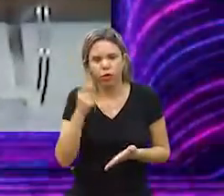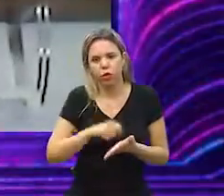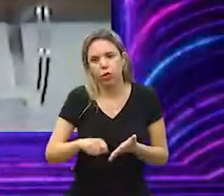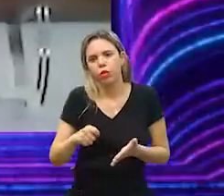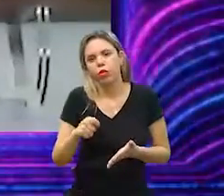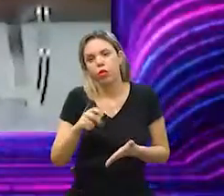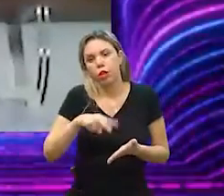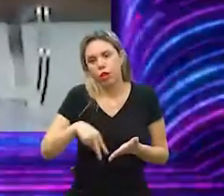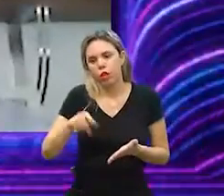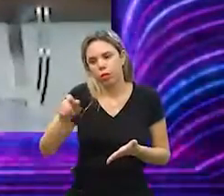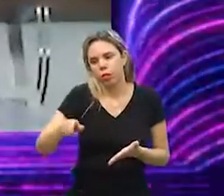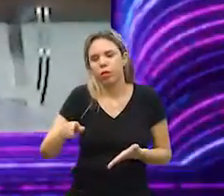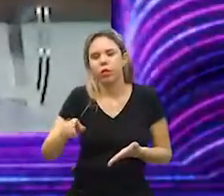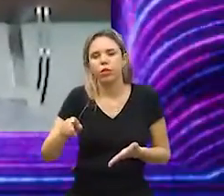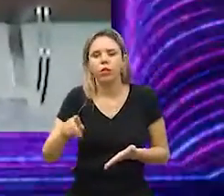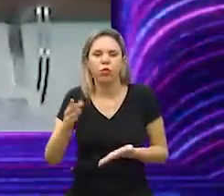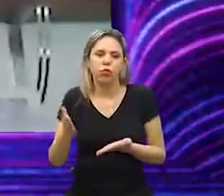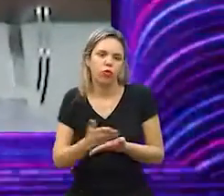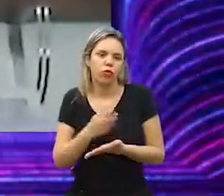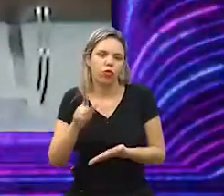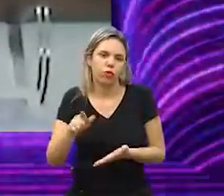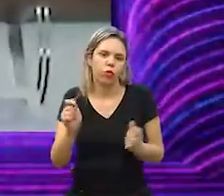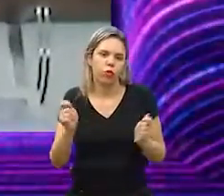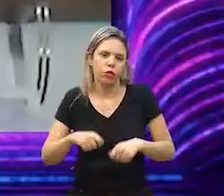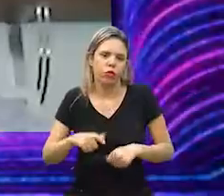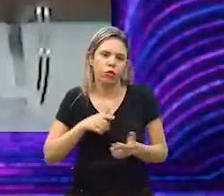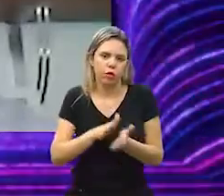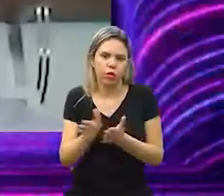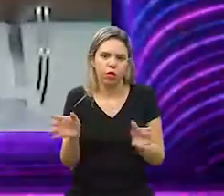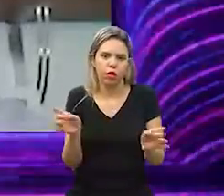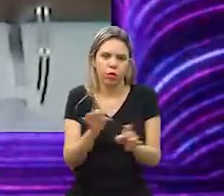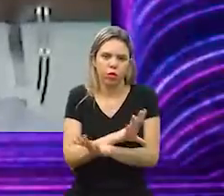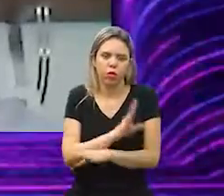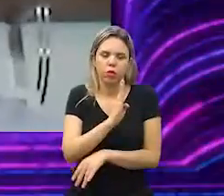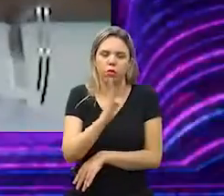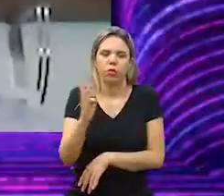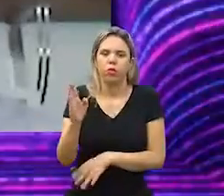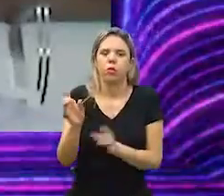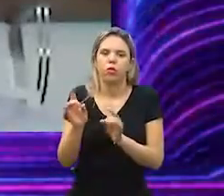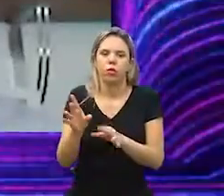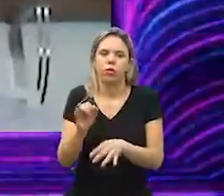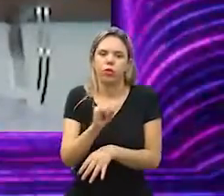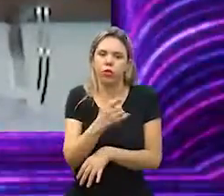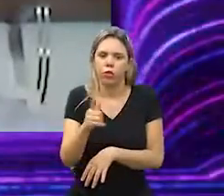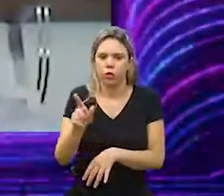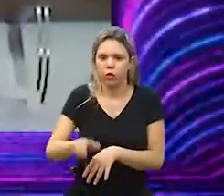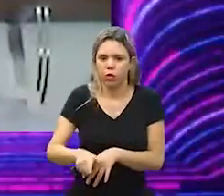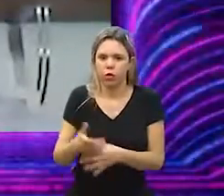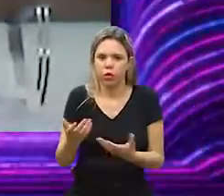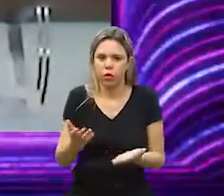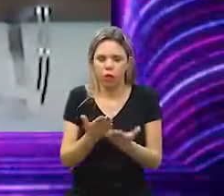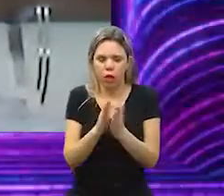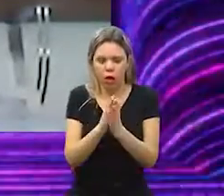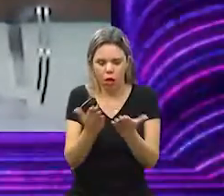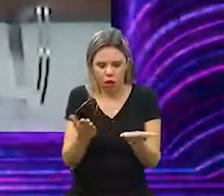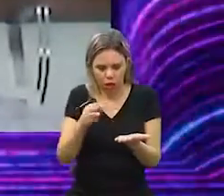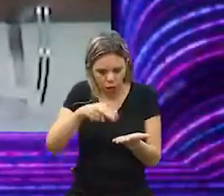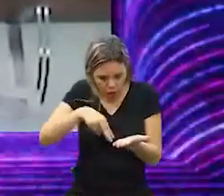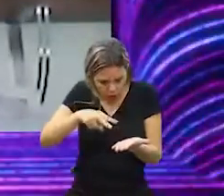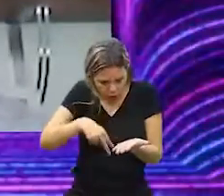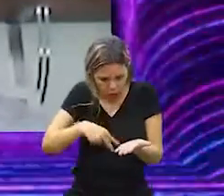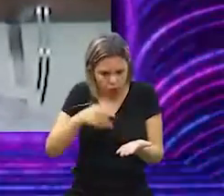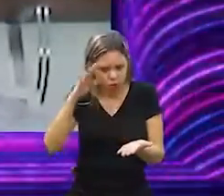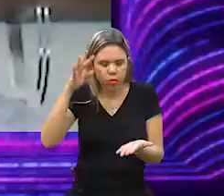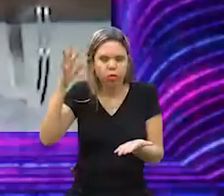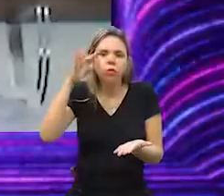escreve e quem lê. Então, o livro, ele pode estar impresso pronto na livraria. Se não houver alguém que abra a capa,